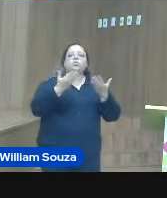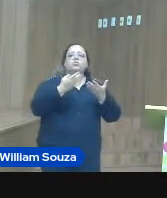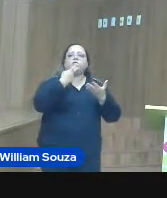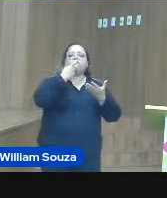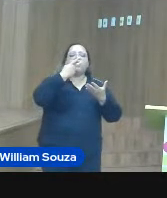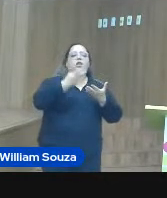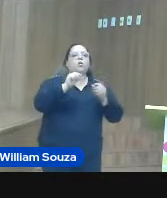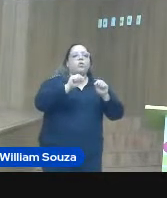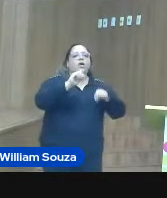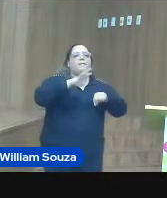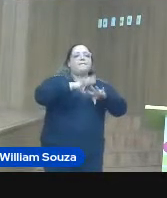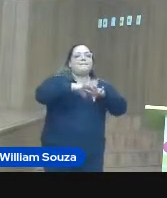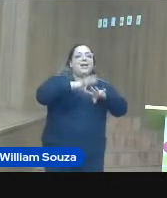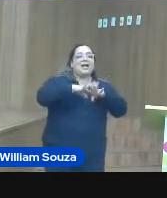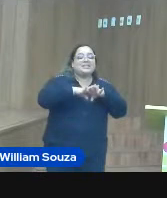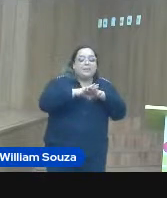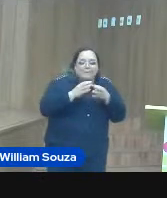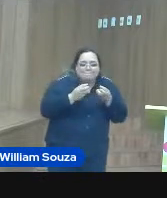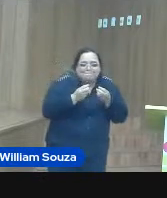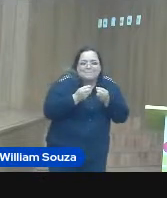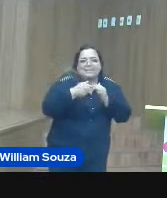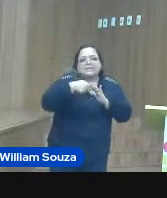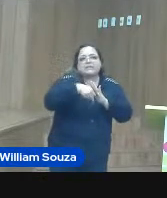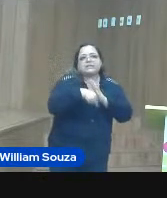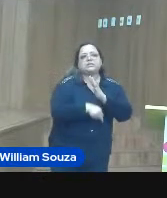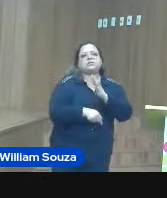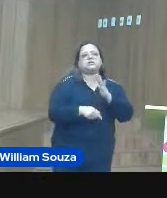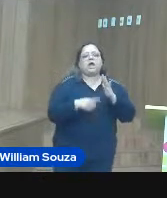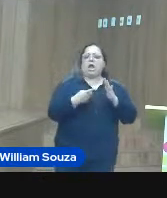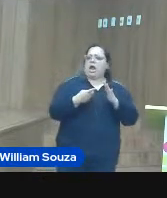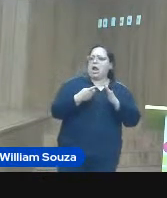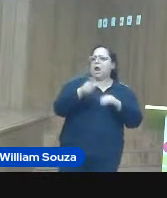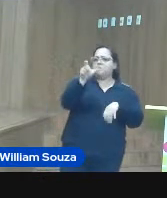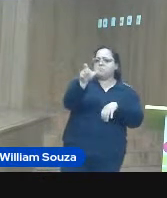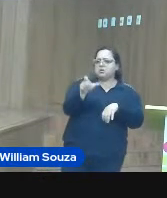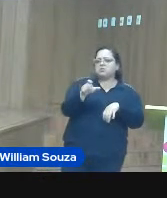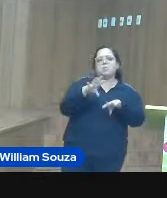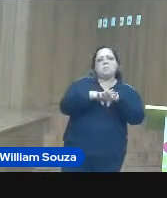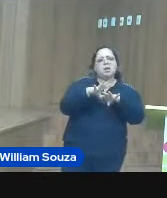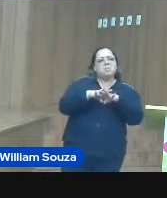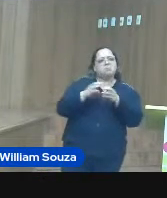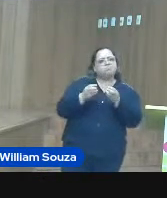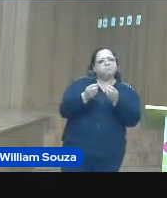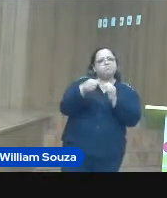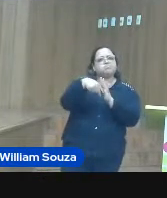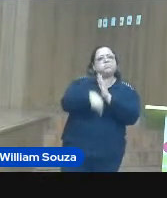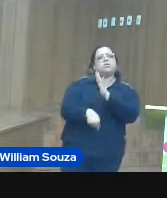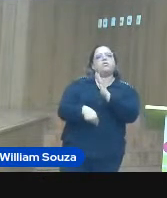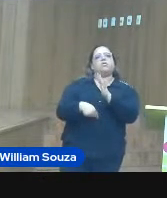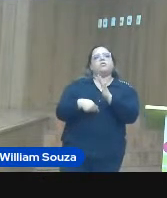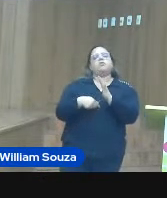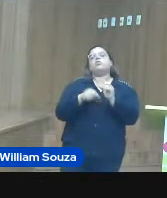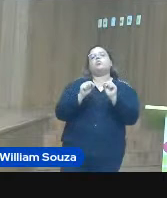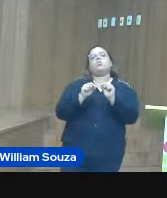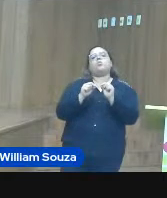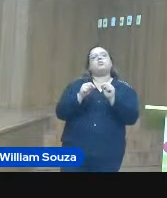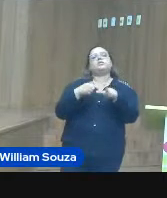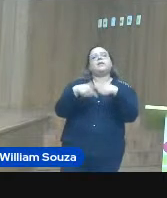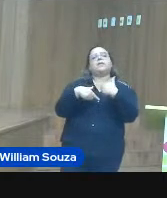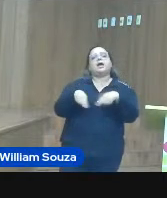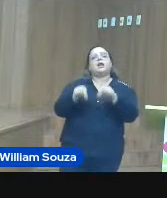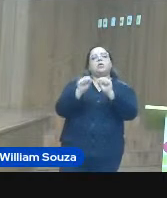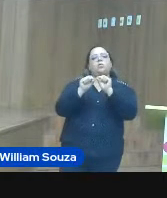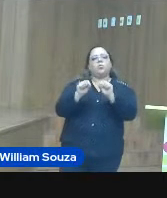vê a matemática pura, a gente fala que alguém é matemático puro, ele basicamente trabalha ainda muito na